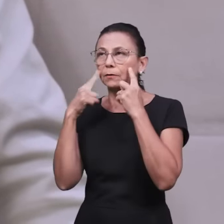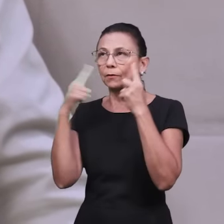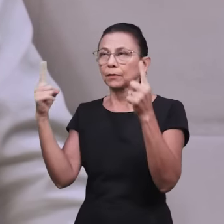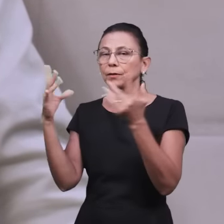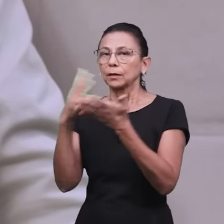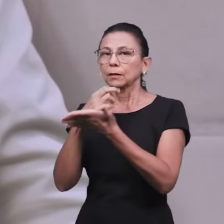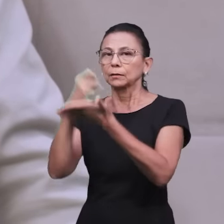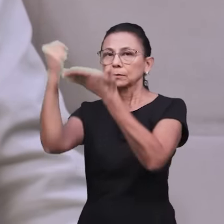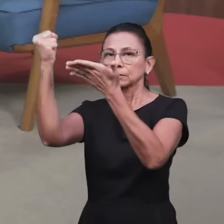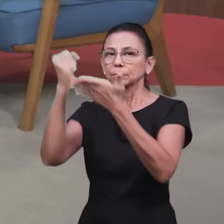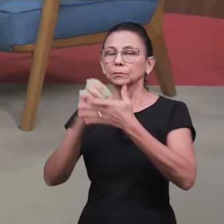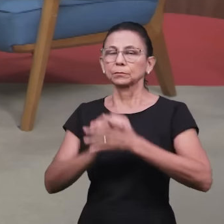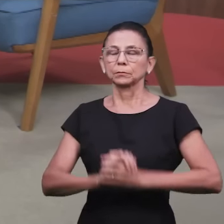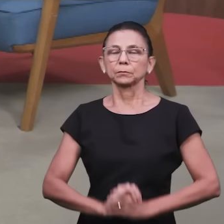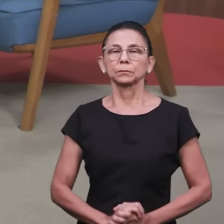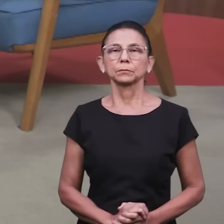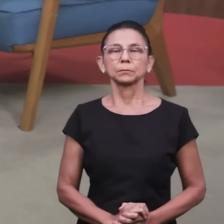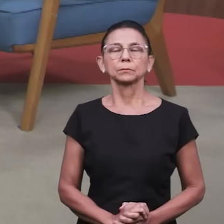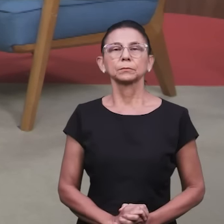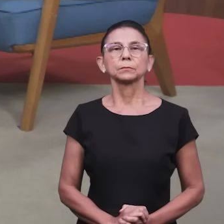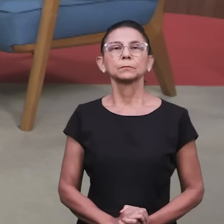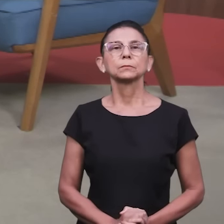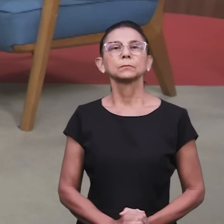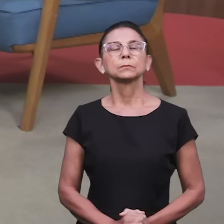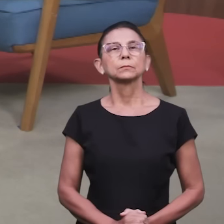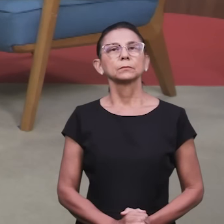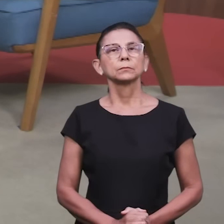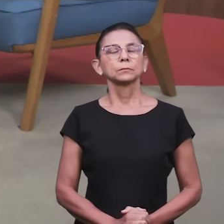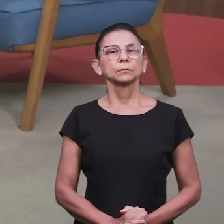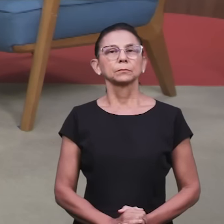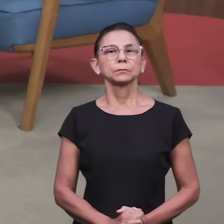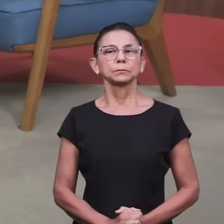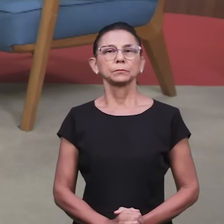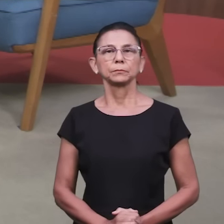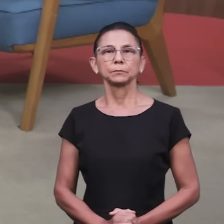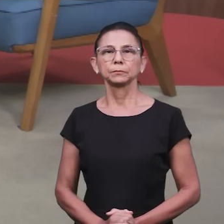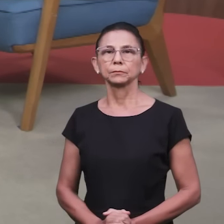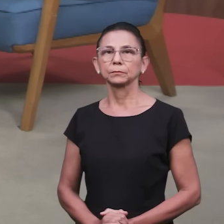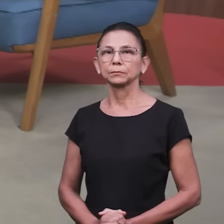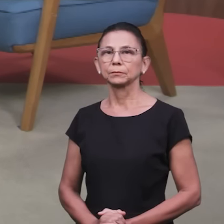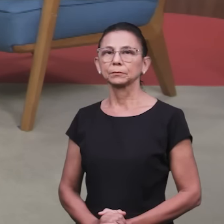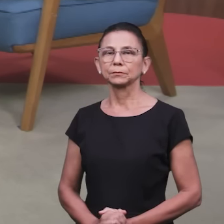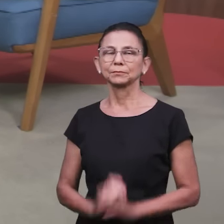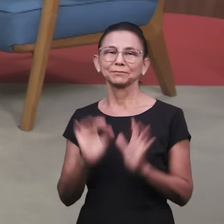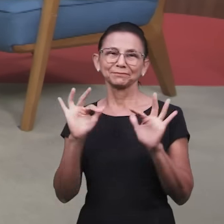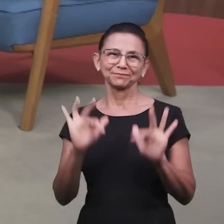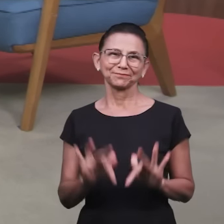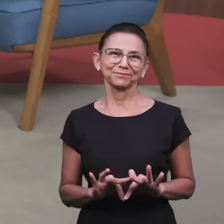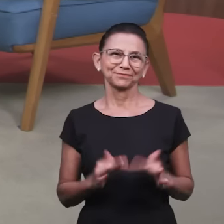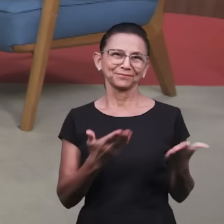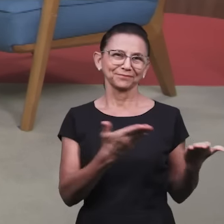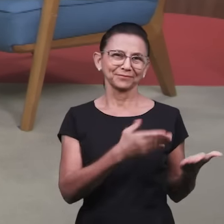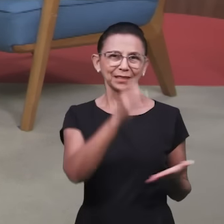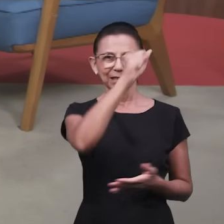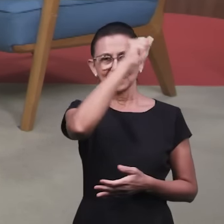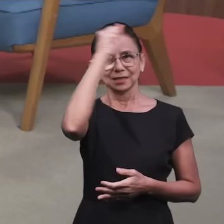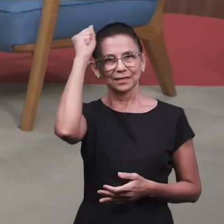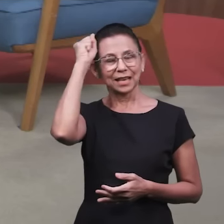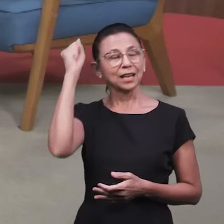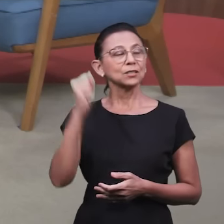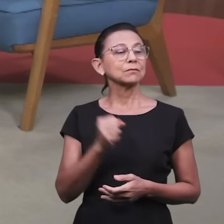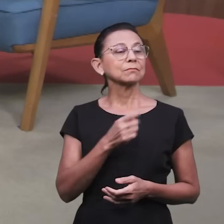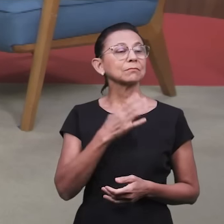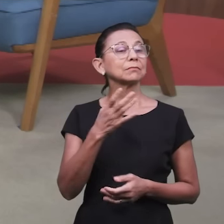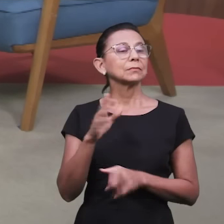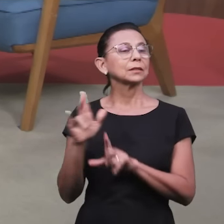Jesus. Olha, Jesus. Louvado seja Glória o a nome Deus. do Senhor. Bom, a gente está chegando ao final do quadro, agora é a vez do Sérgio falar sobre o QR